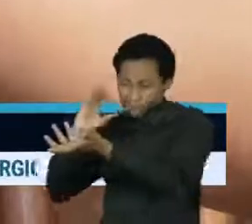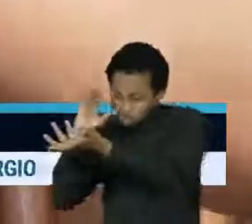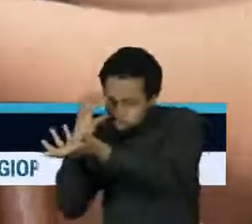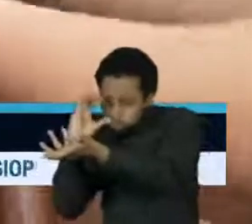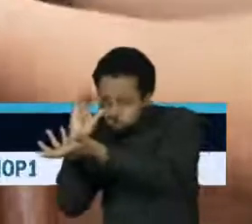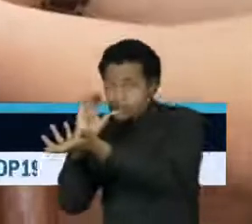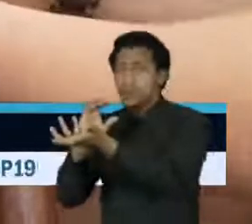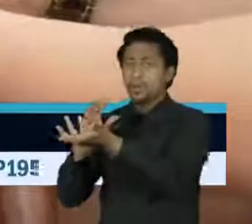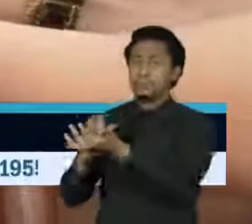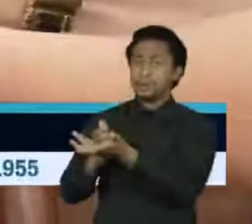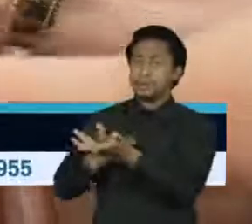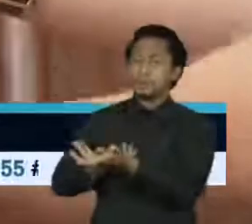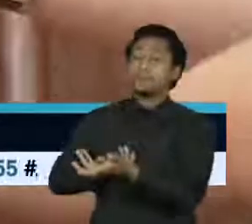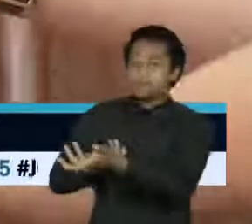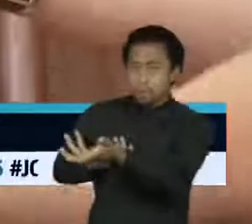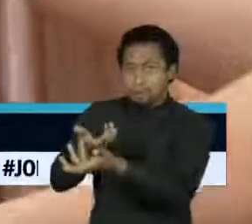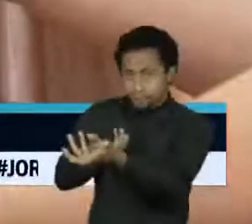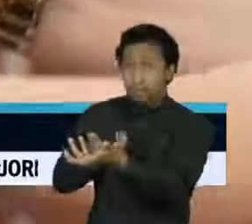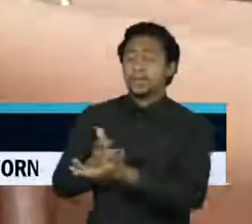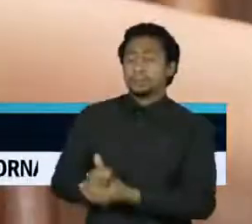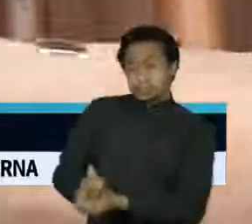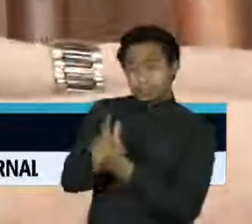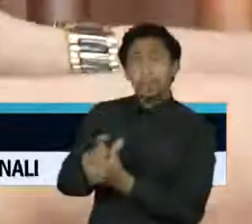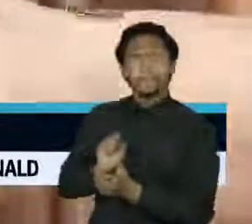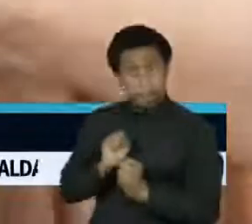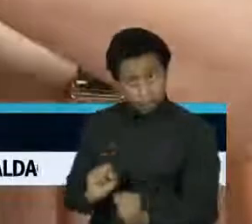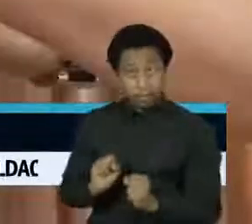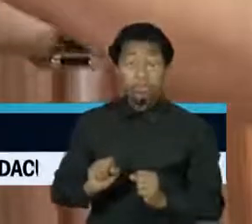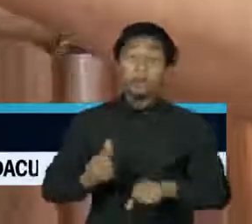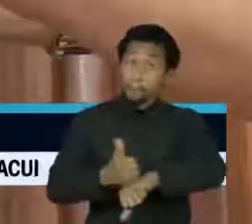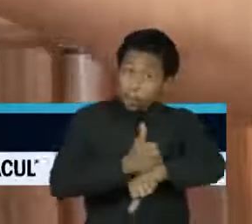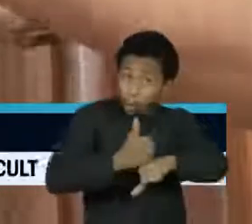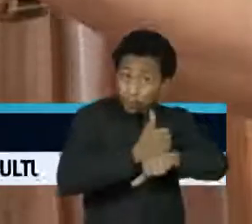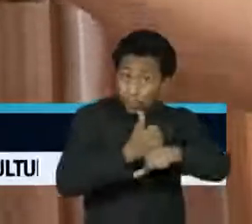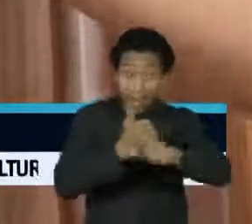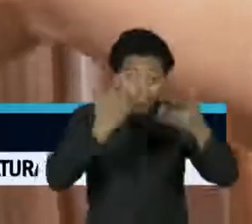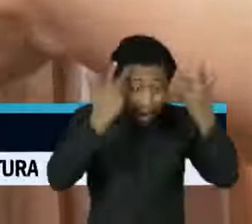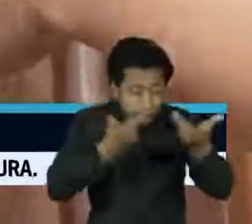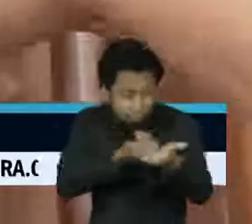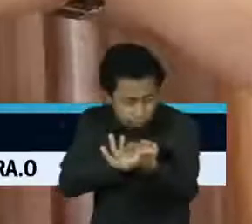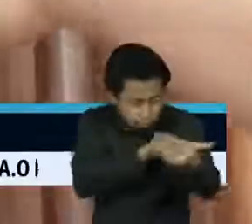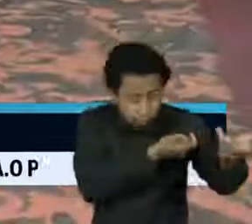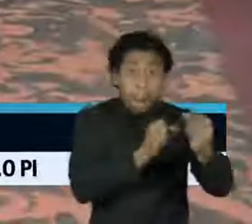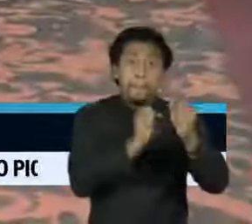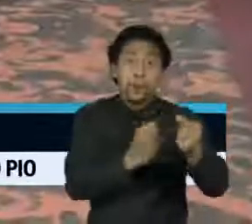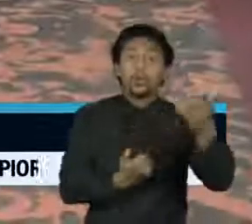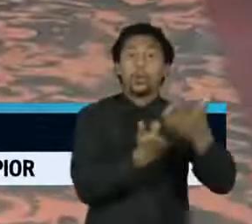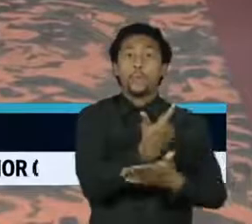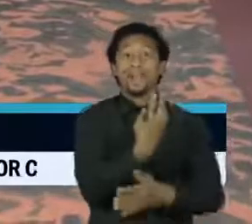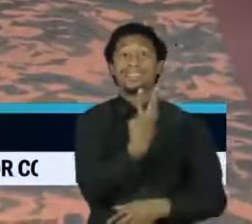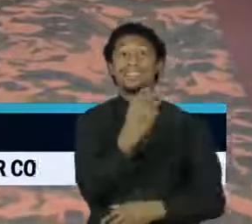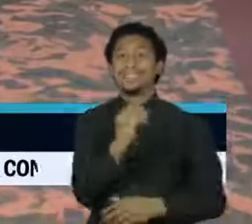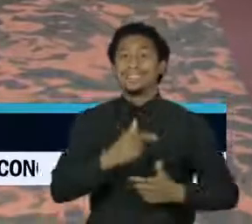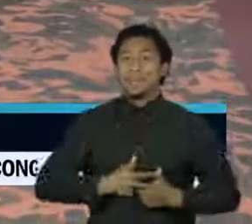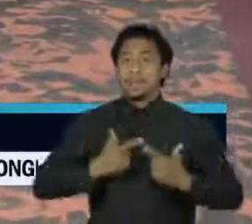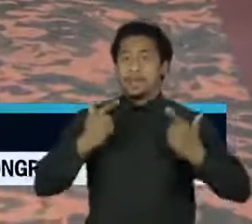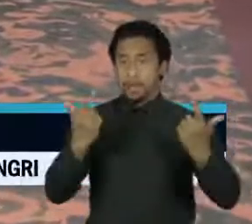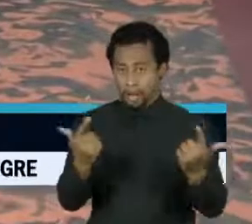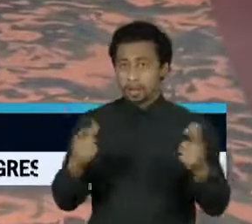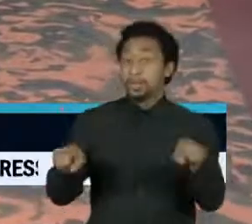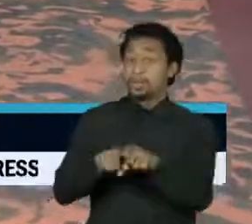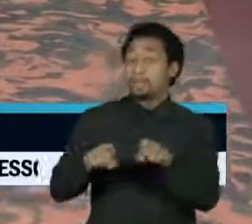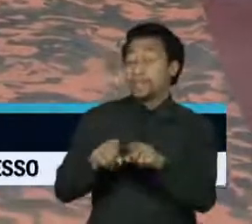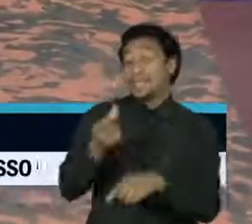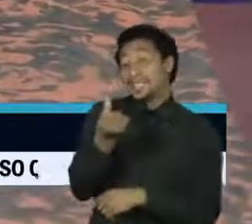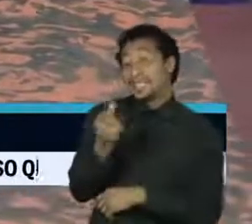os caçadores podem comprar até 30 armas, 15 delas de uso restrito e até 6 mil balas. Para os colecionadores,